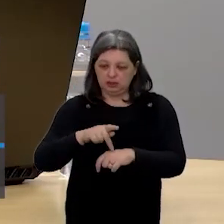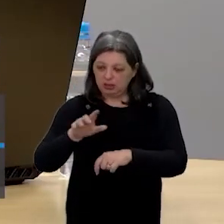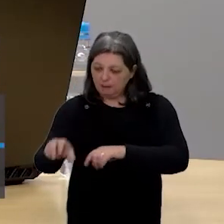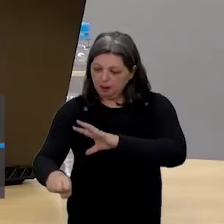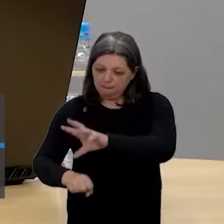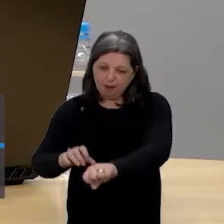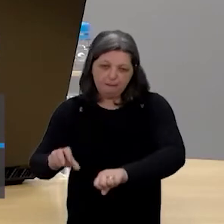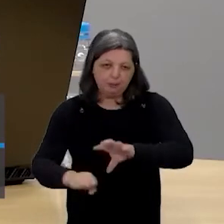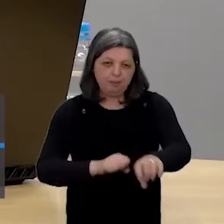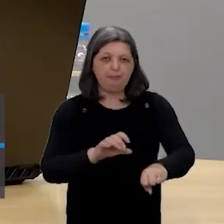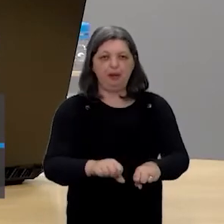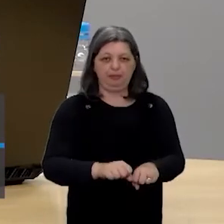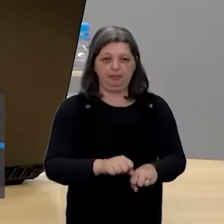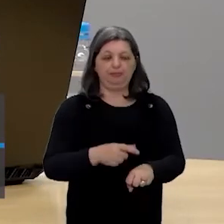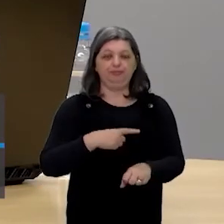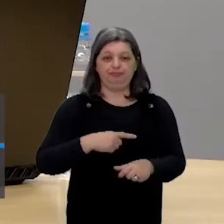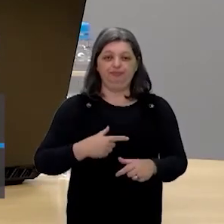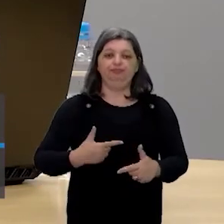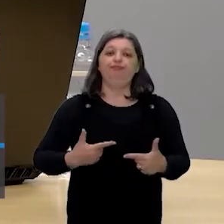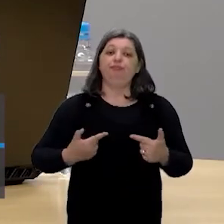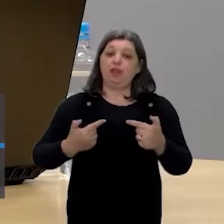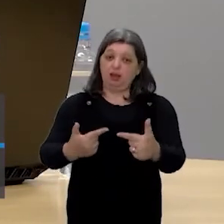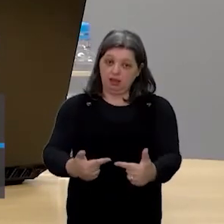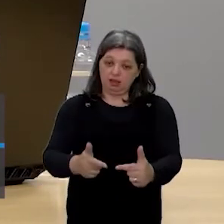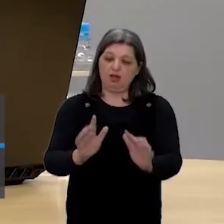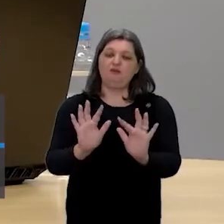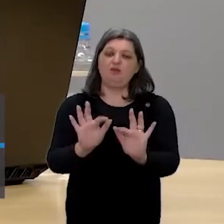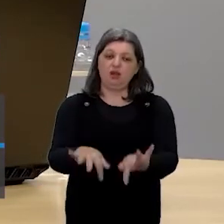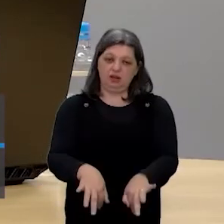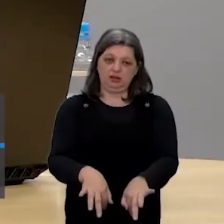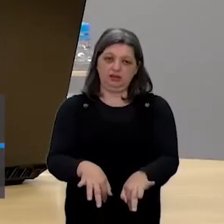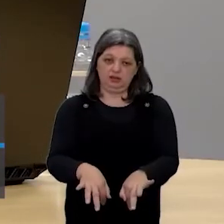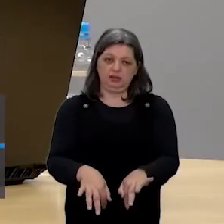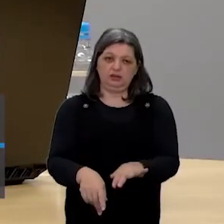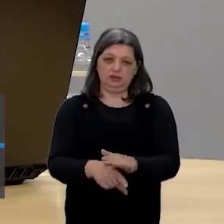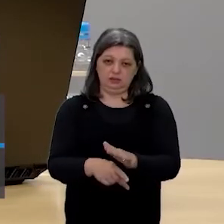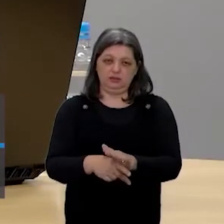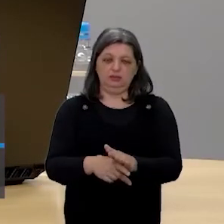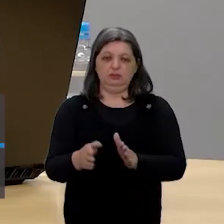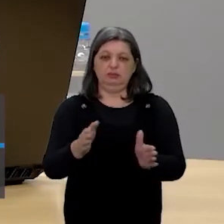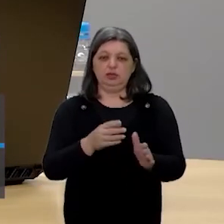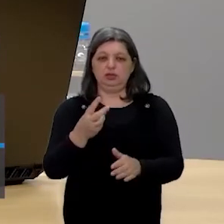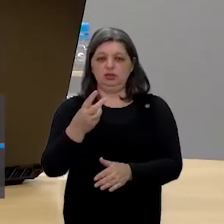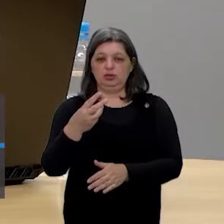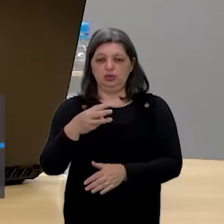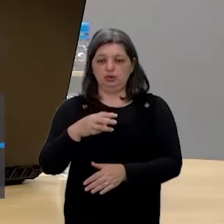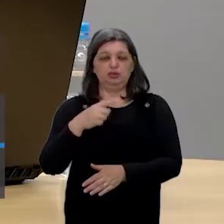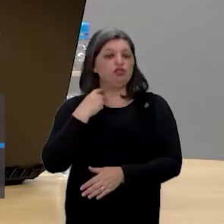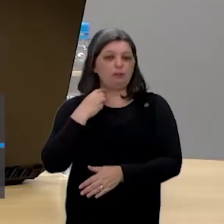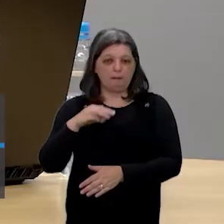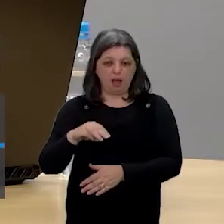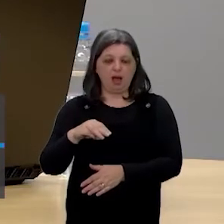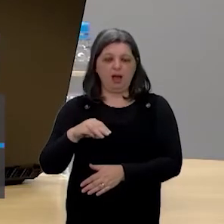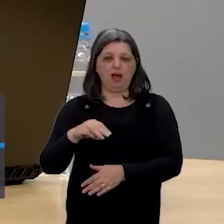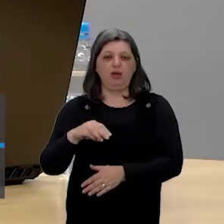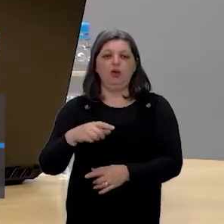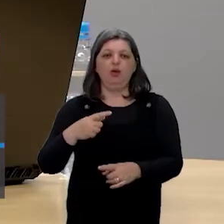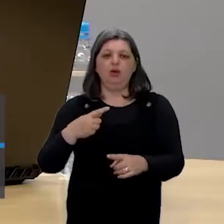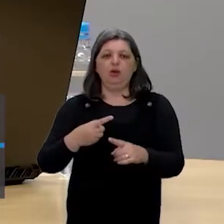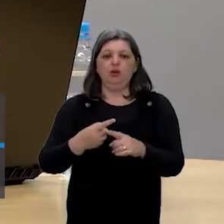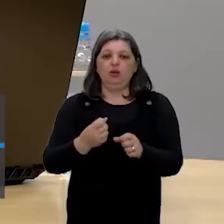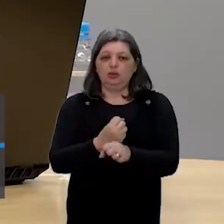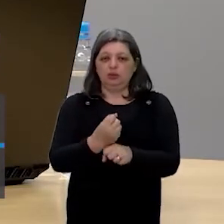dos aliados. A guerra acaba na frente ocidental em maio de 45, mas a divisão,